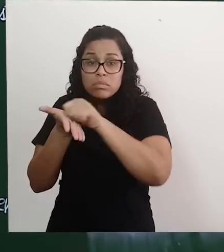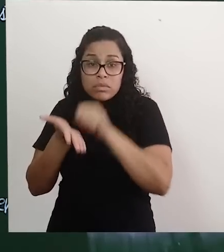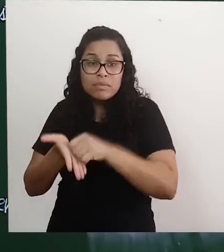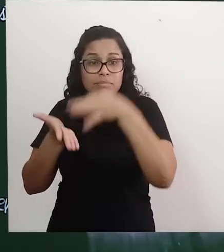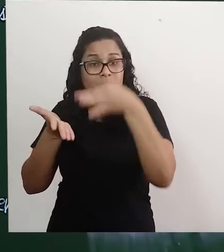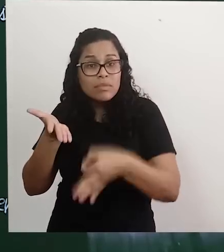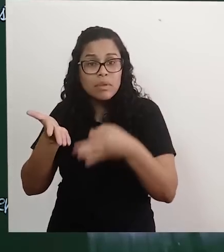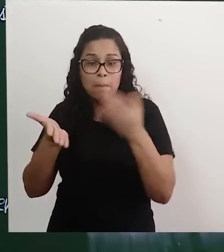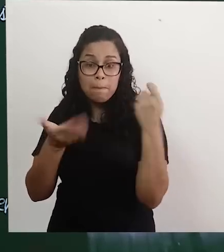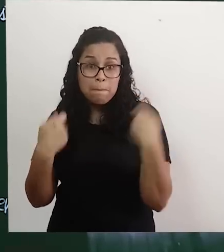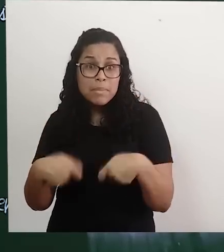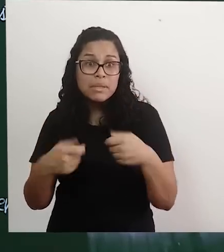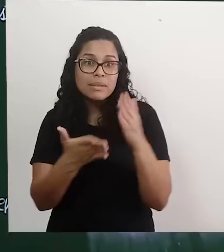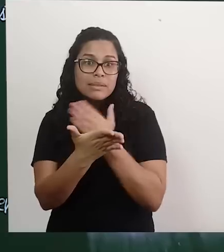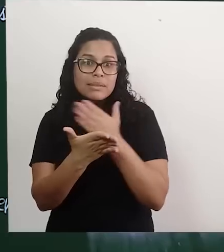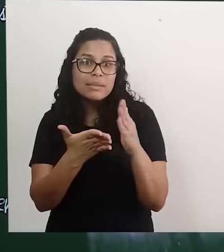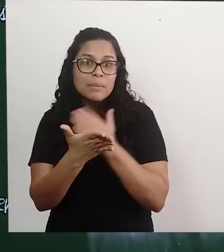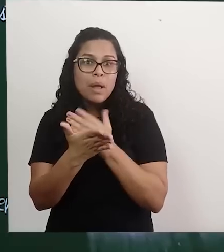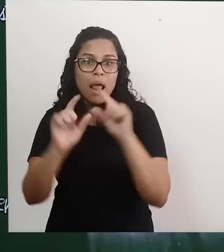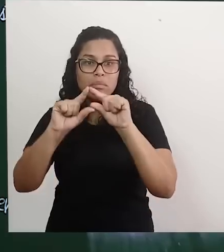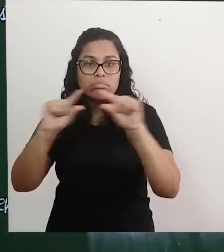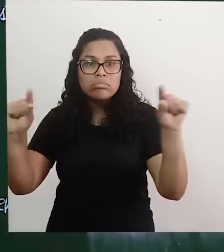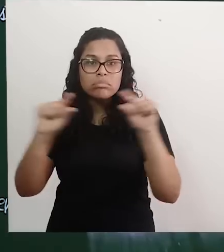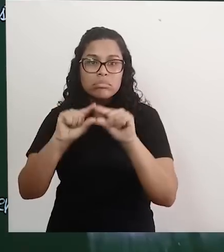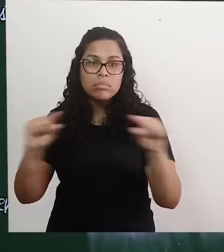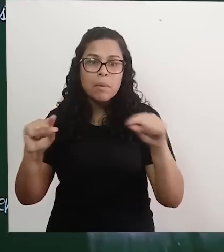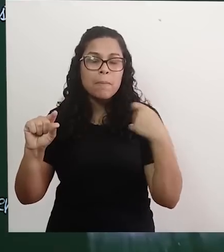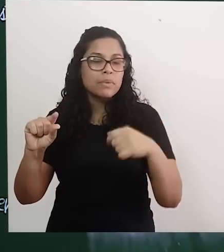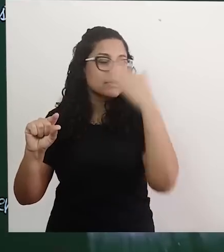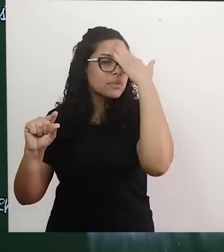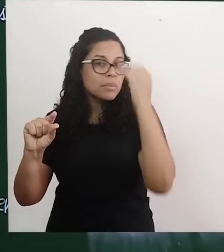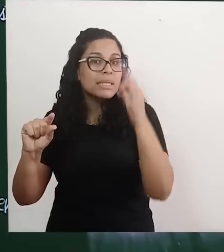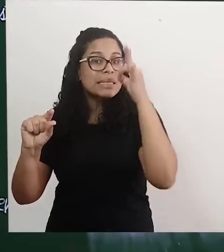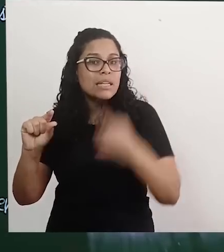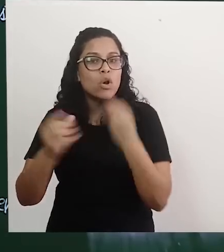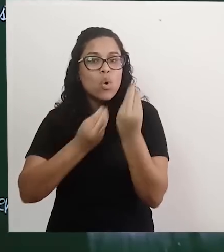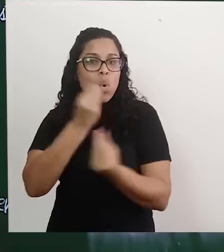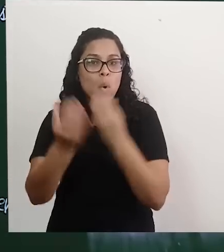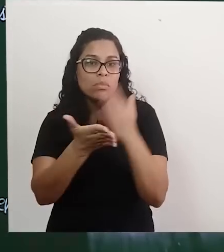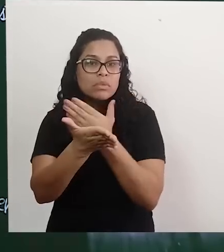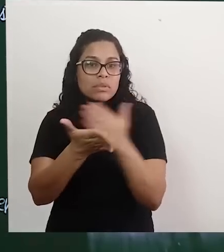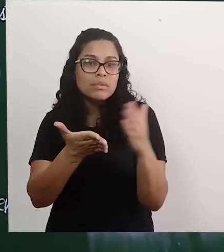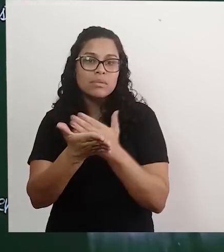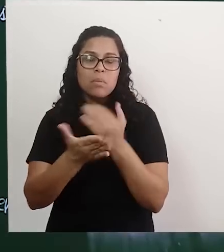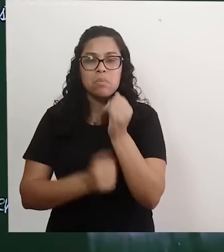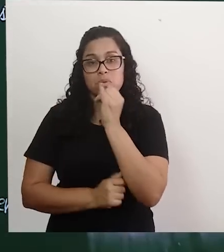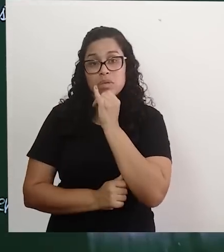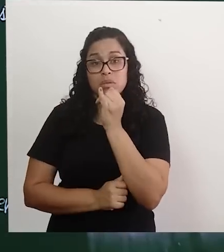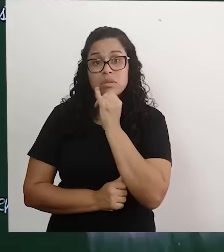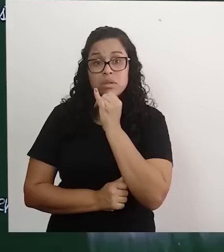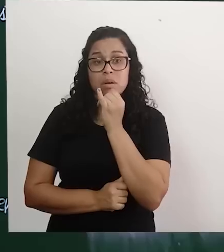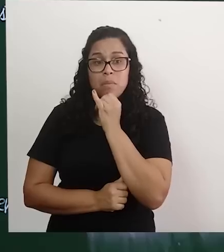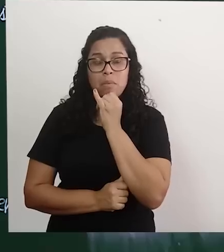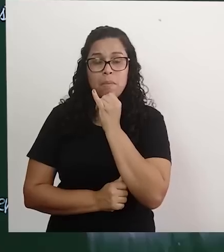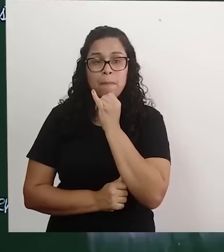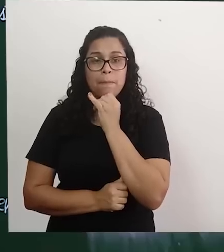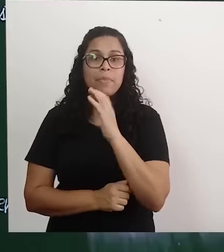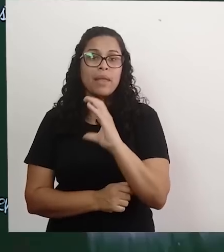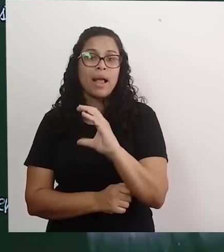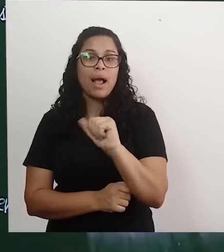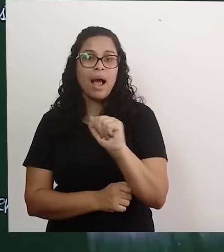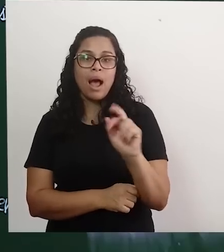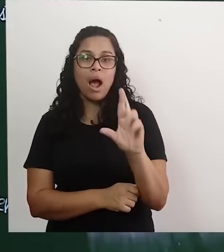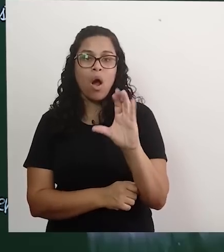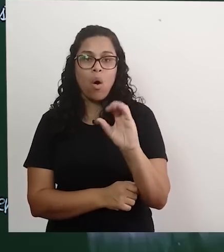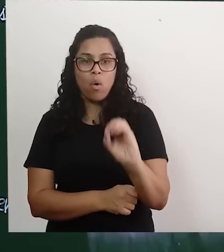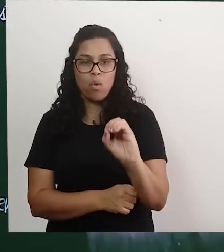as linhas. E nessa separação é importante você saber posicionar o hífen direitinho, inclusive porque, por exemplo, quando a gente separa uma palavra como